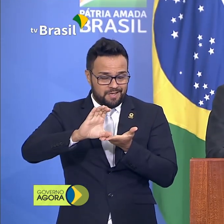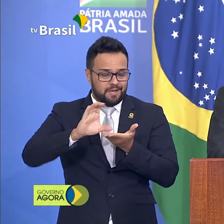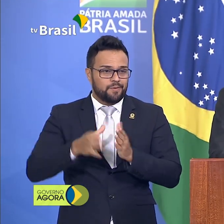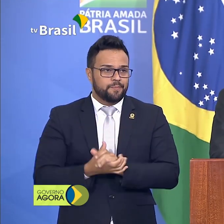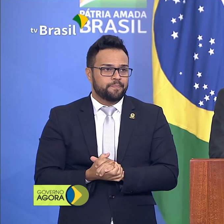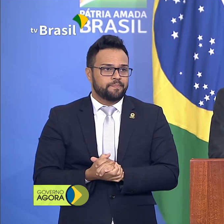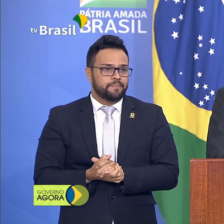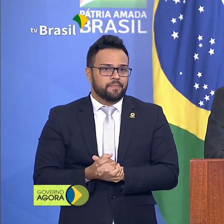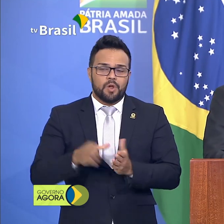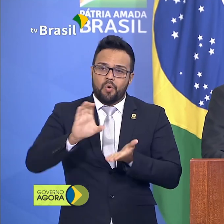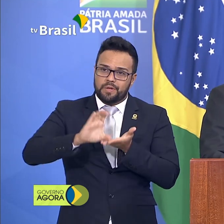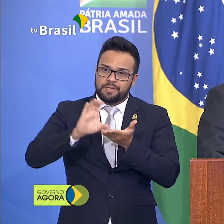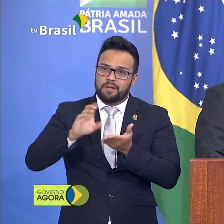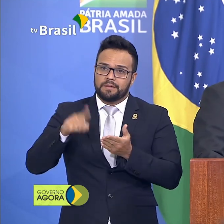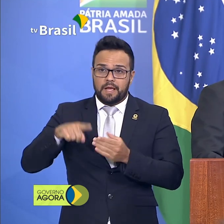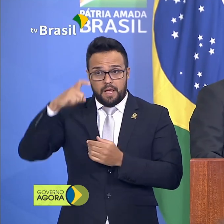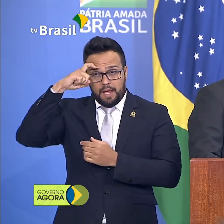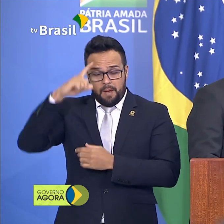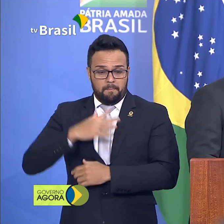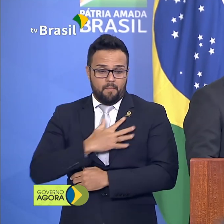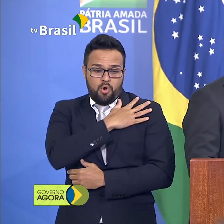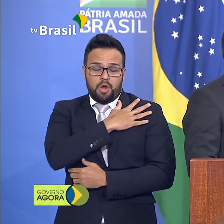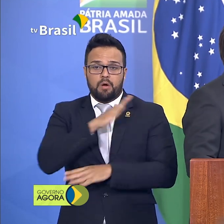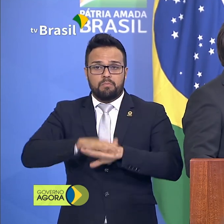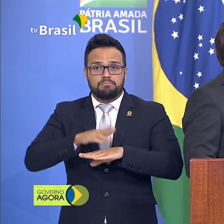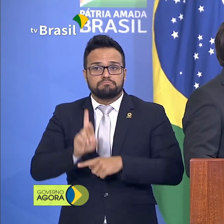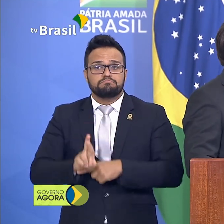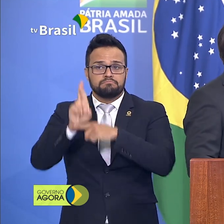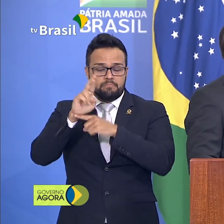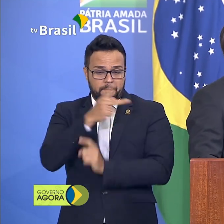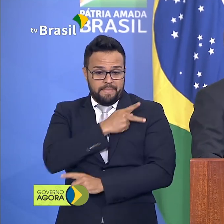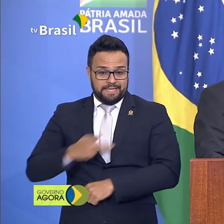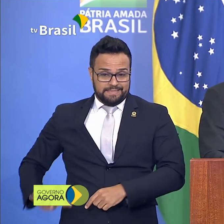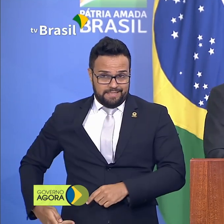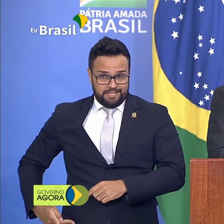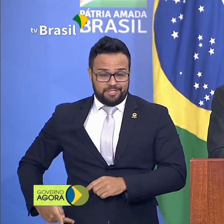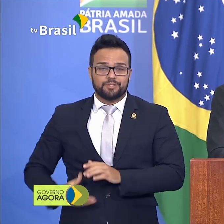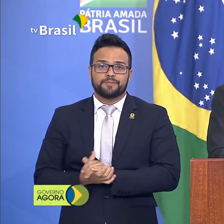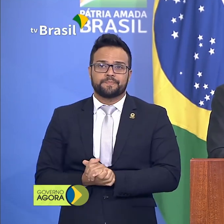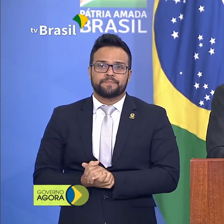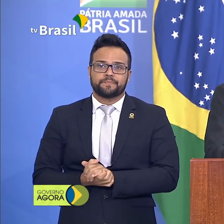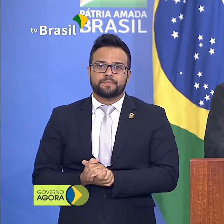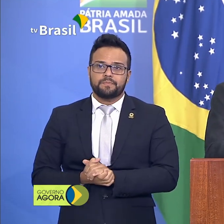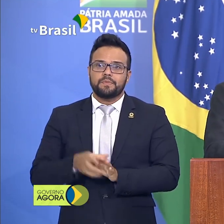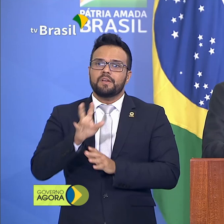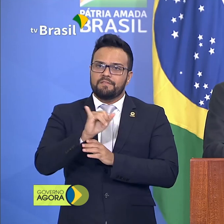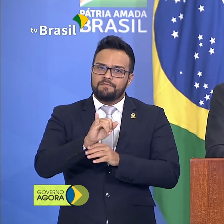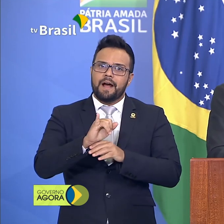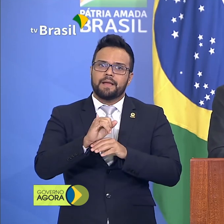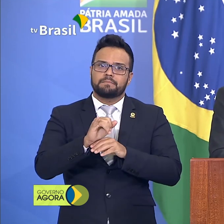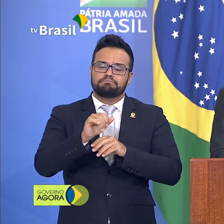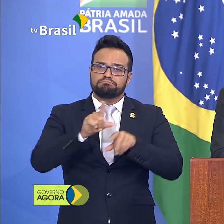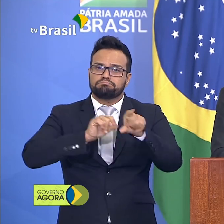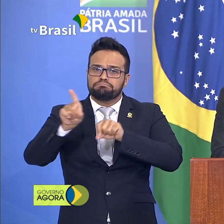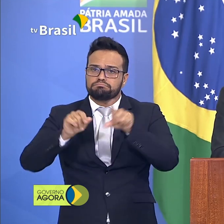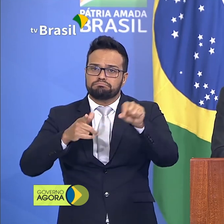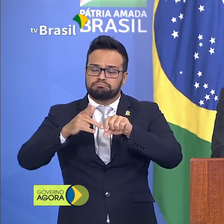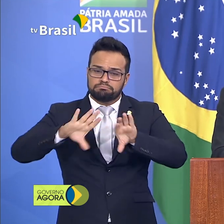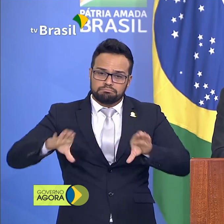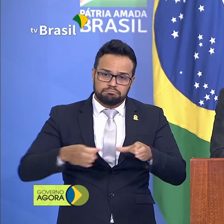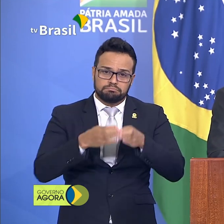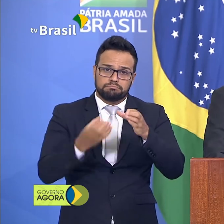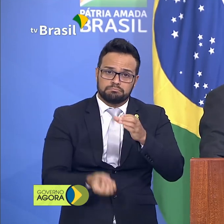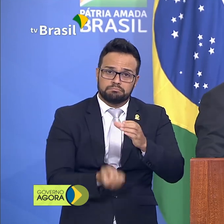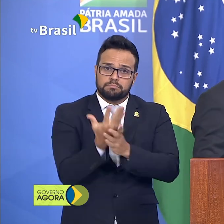onde temos o general Mourão como presidente, cuja composição de equipe não implica em